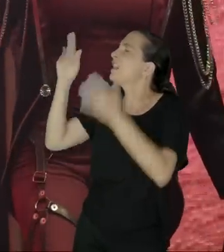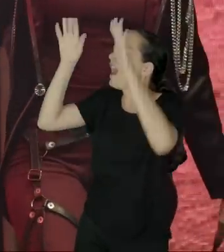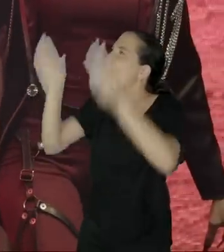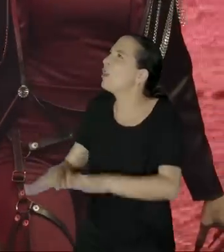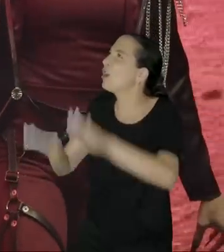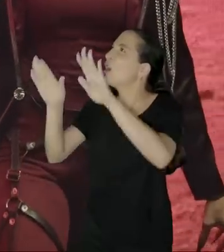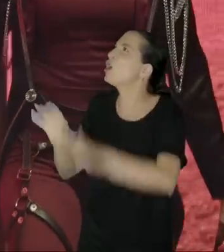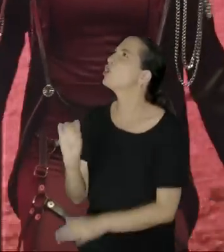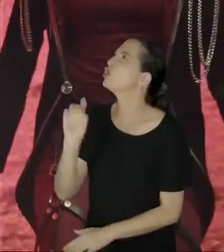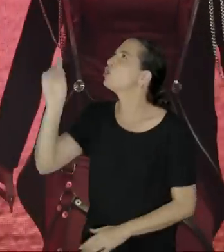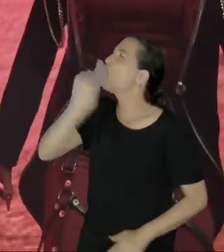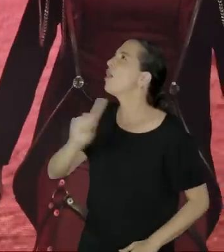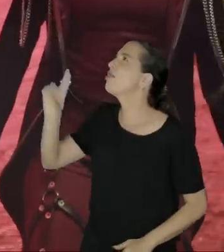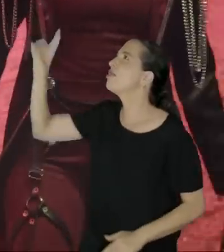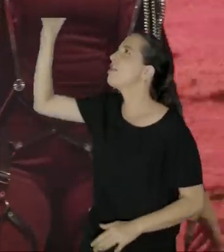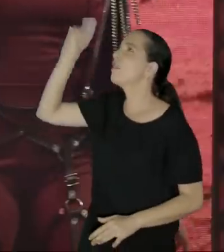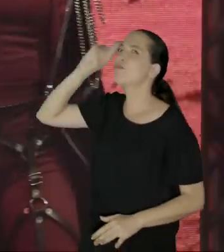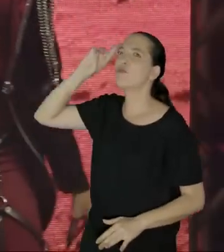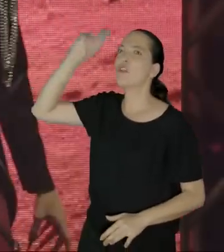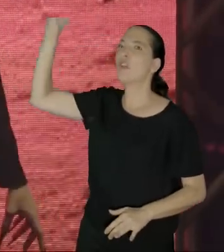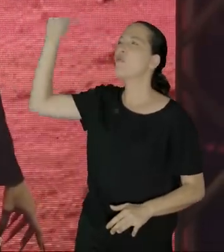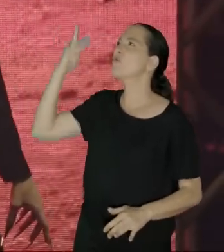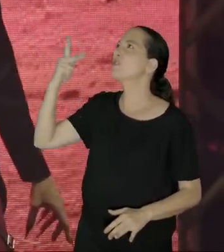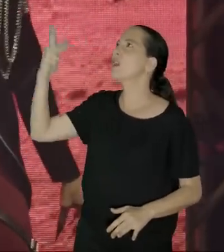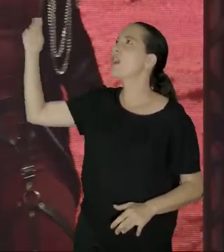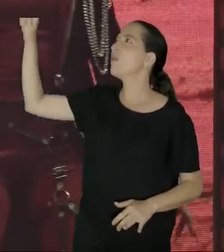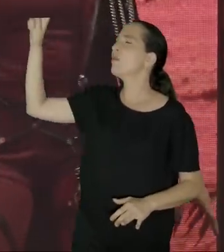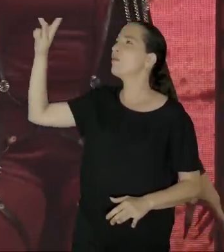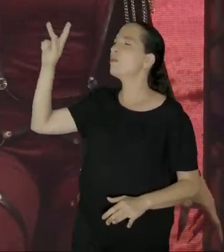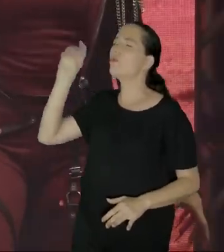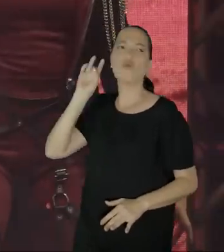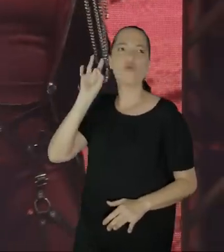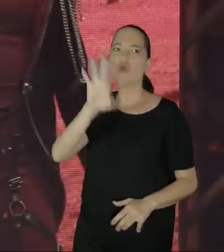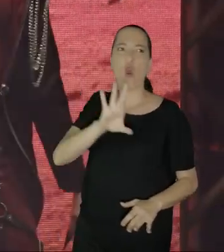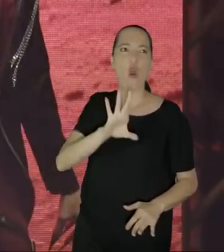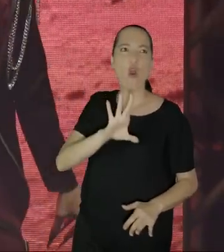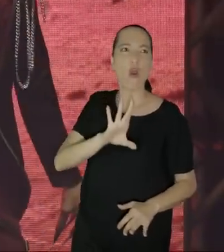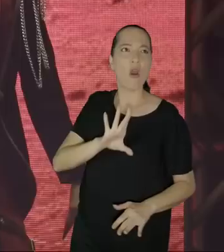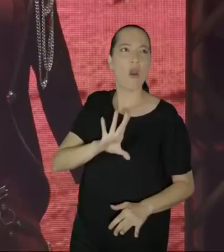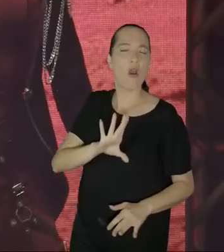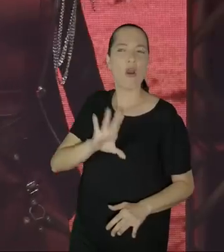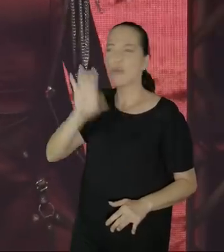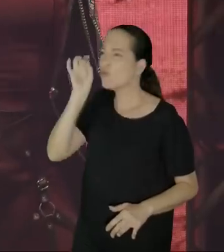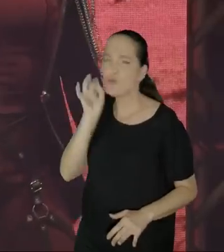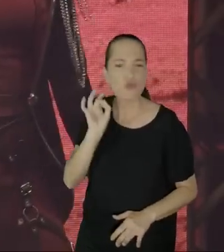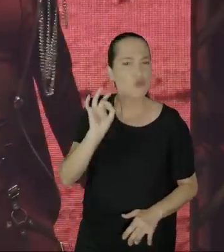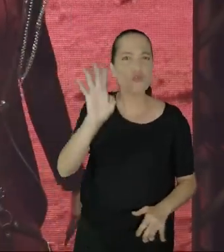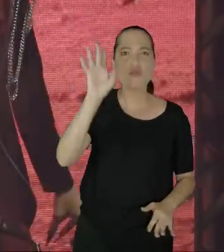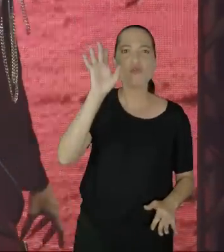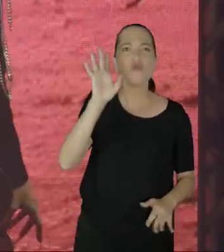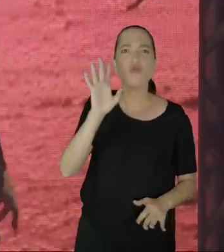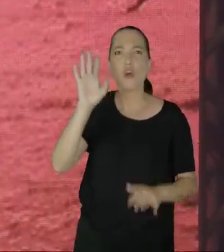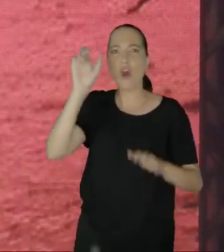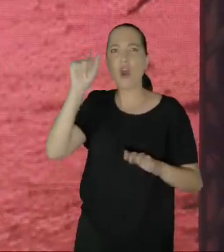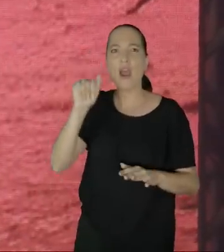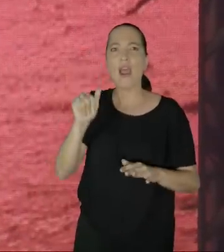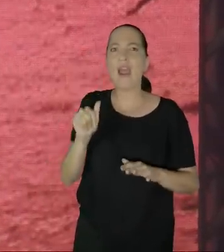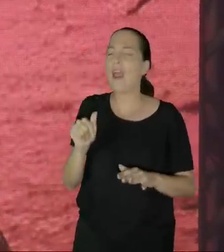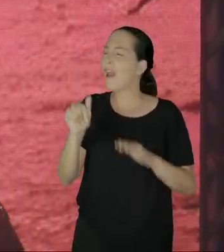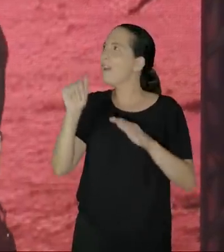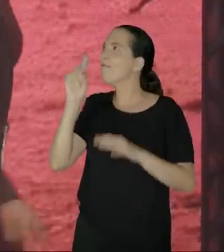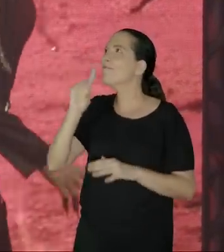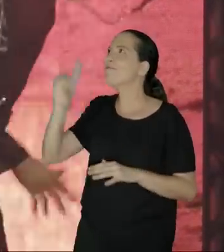Adorarás o Senhor teu Deus, e só a Ele servirá.